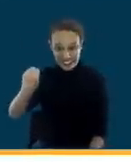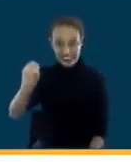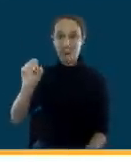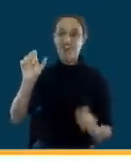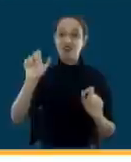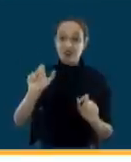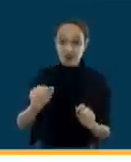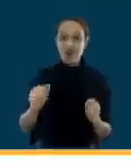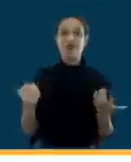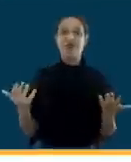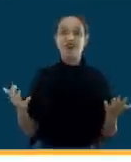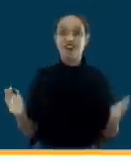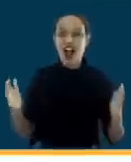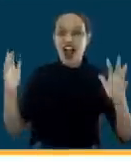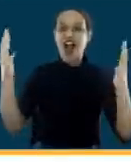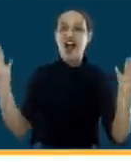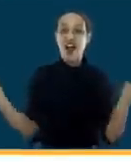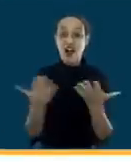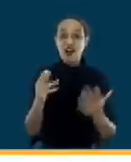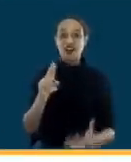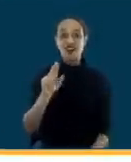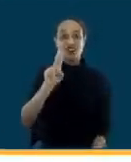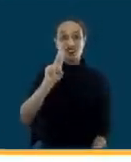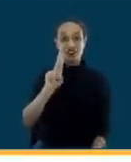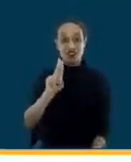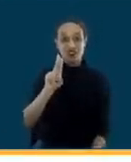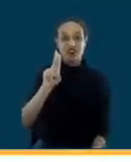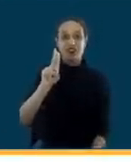louvação griot de Úrsula Vidal.